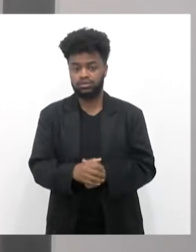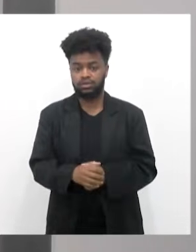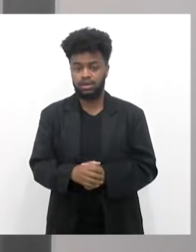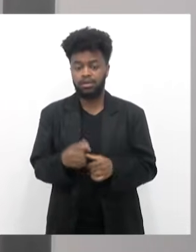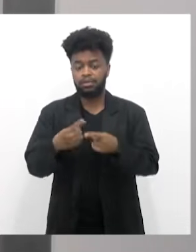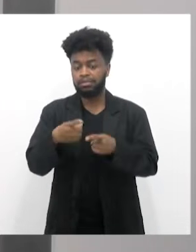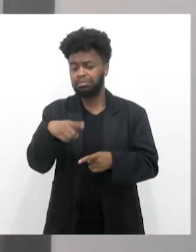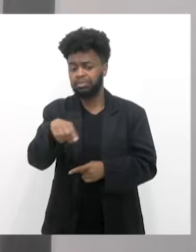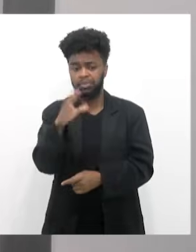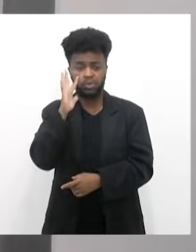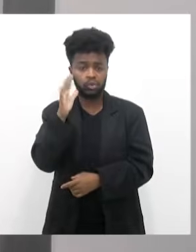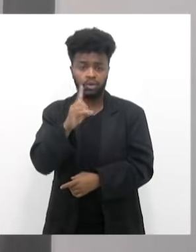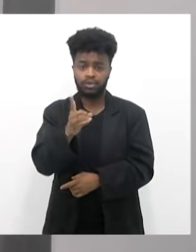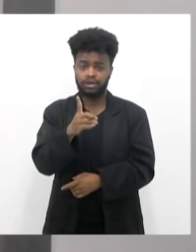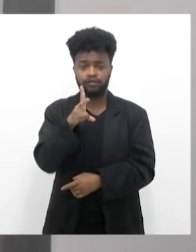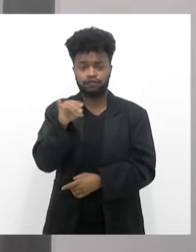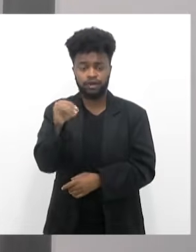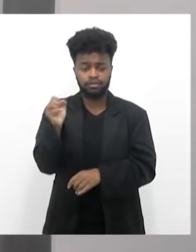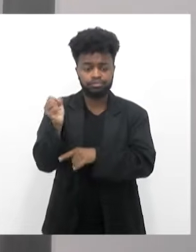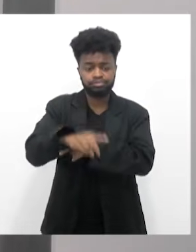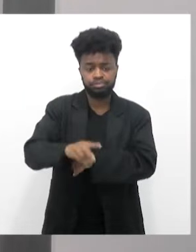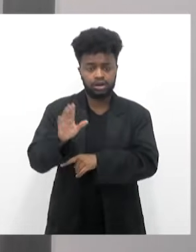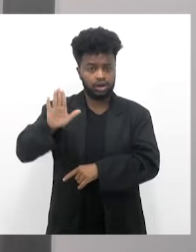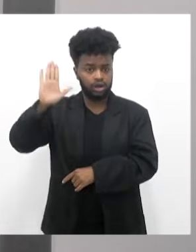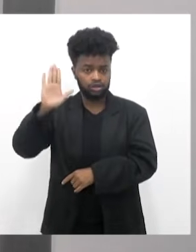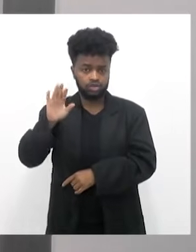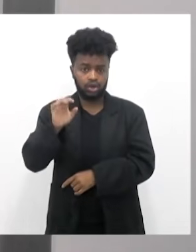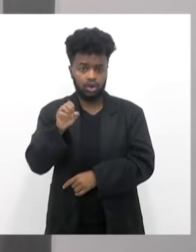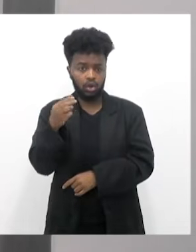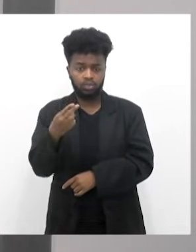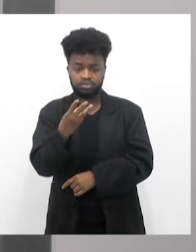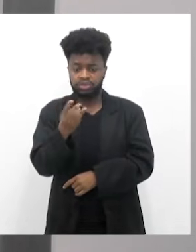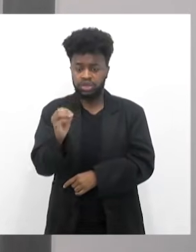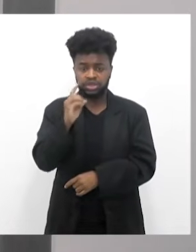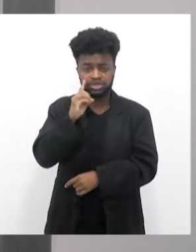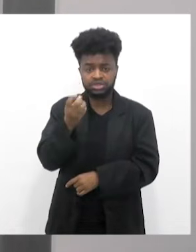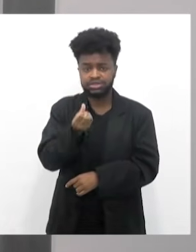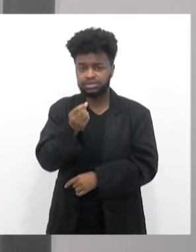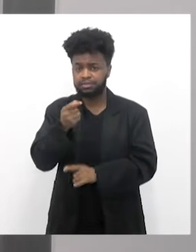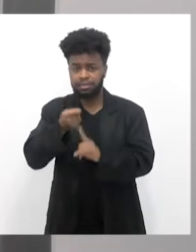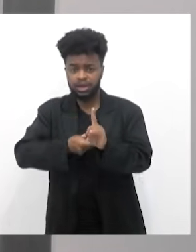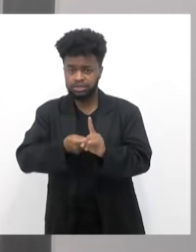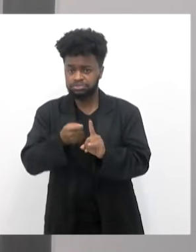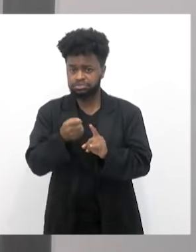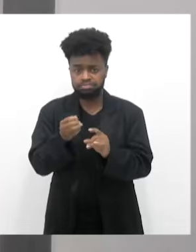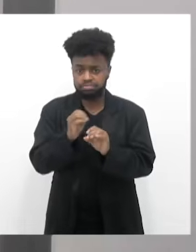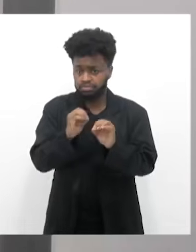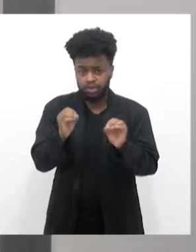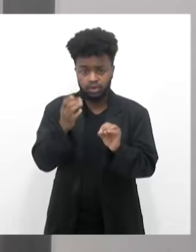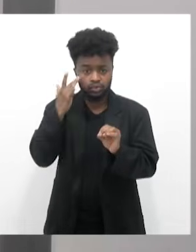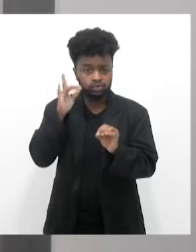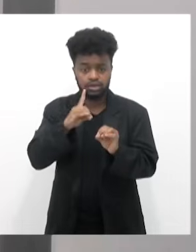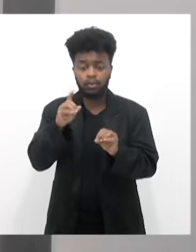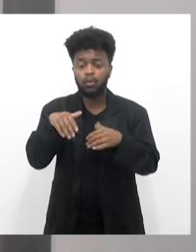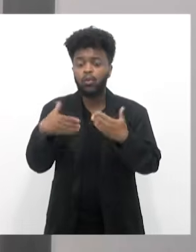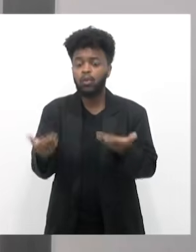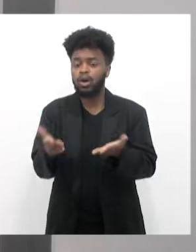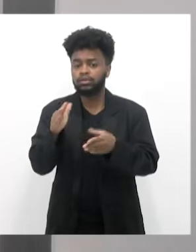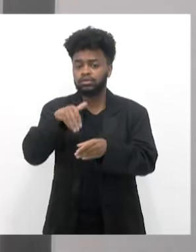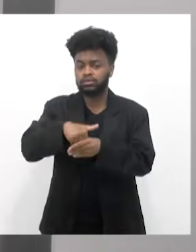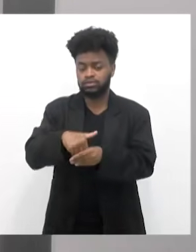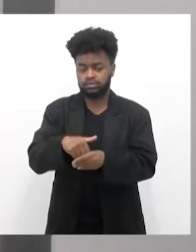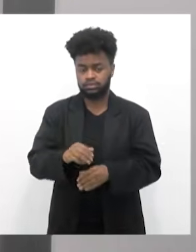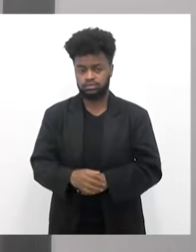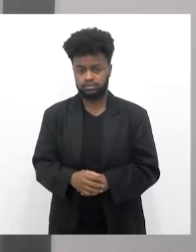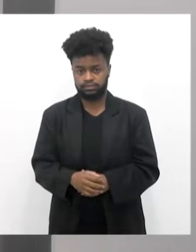que vai ser candidato, ninguém tem como cumprir nem 30 dias, nem 6 meses, nem um dia, nem 24, nada, sem saber quando vai ser a eleição.